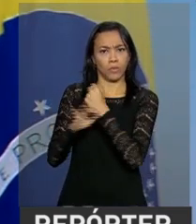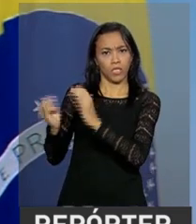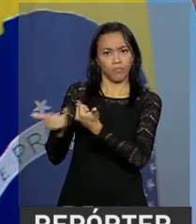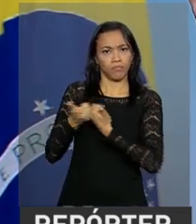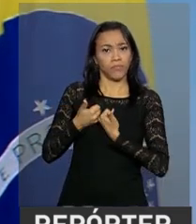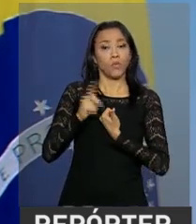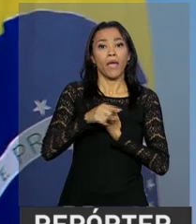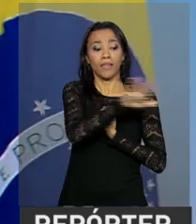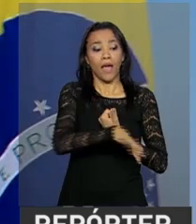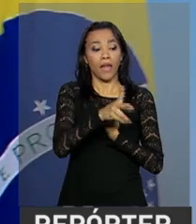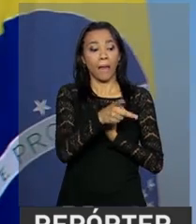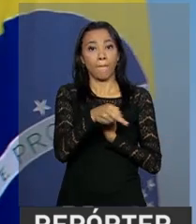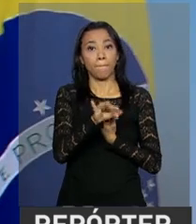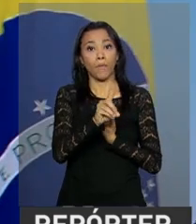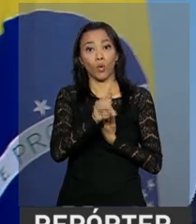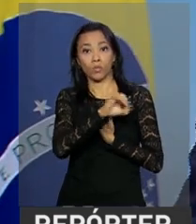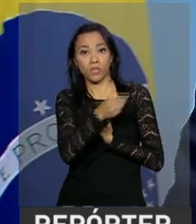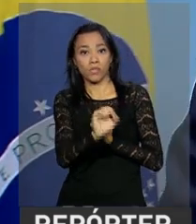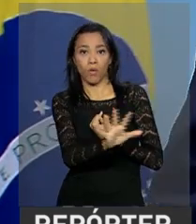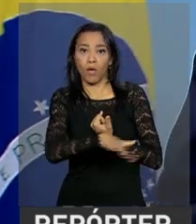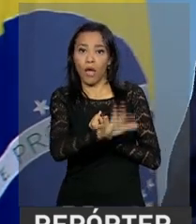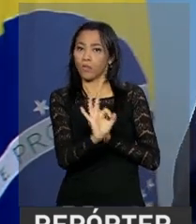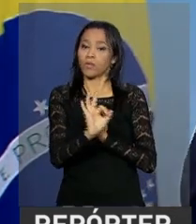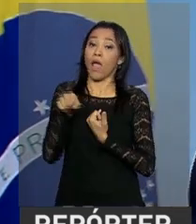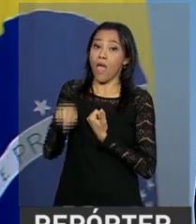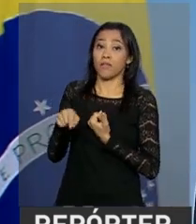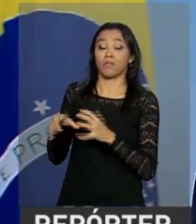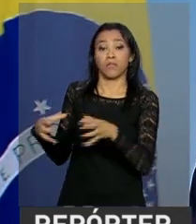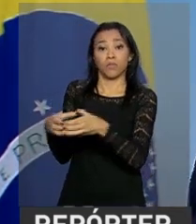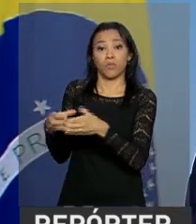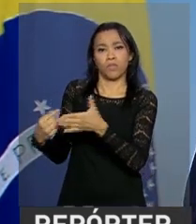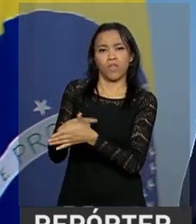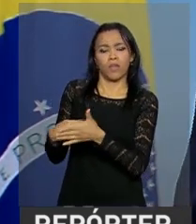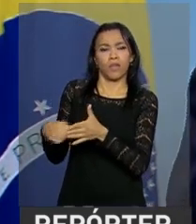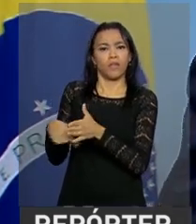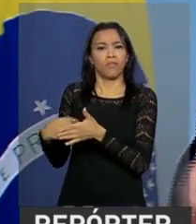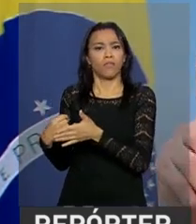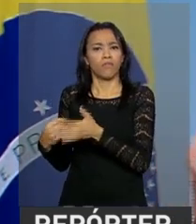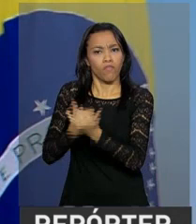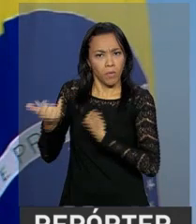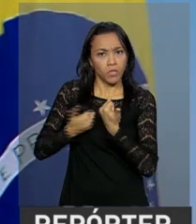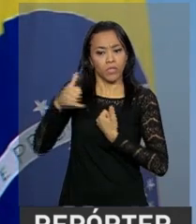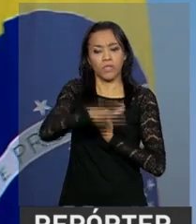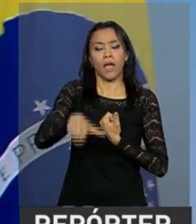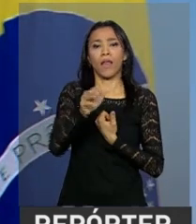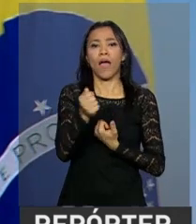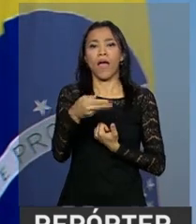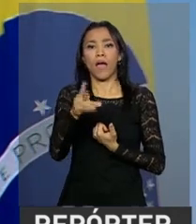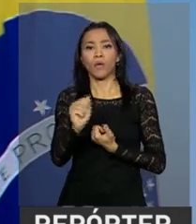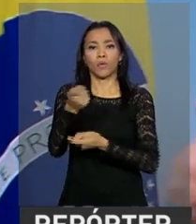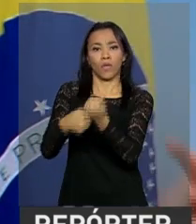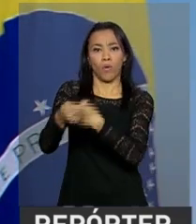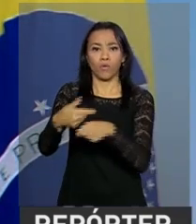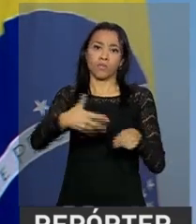de produção, porque não podemos nos enganar com isso, mas os indicadores de confiança, tanto no agronegócio, como na indústria, nos